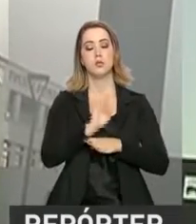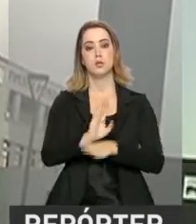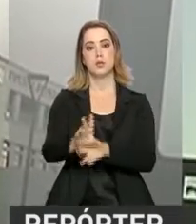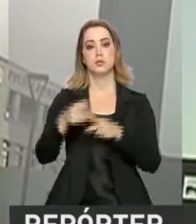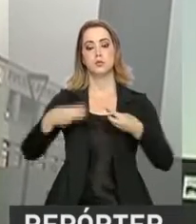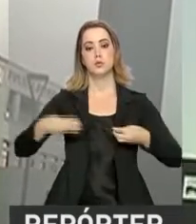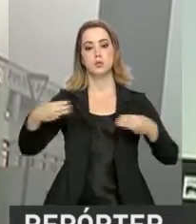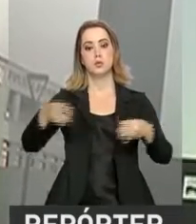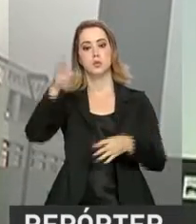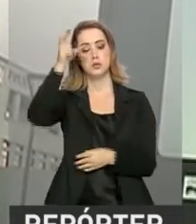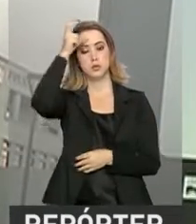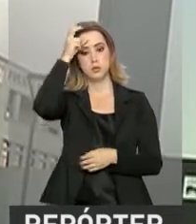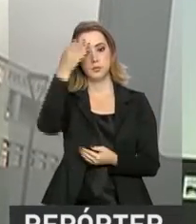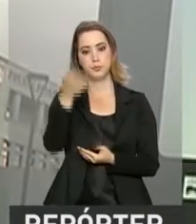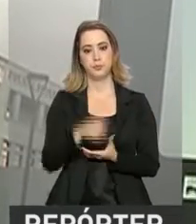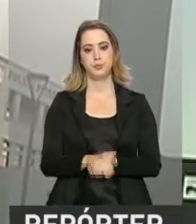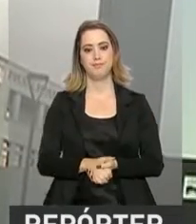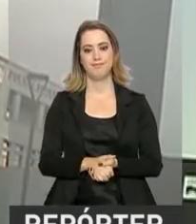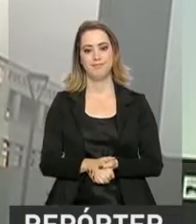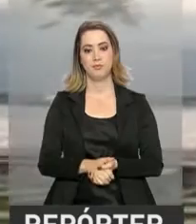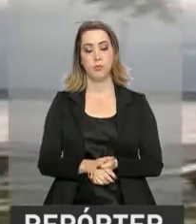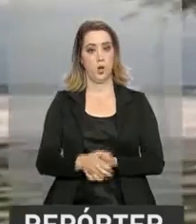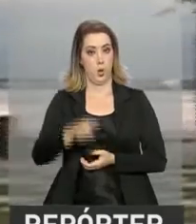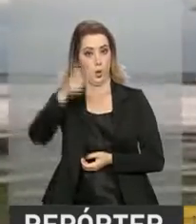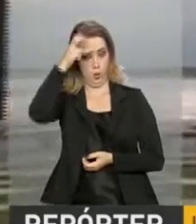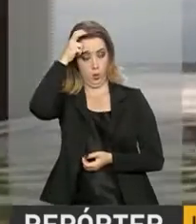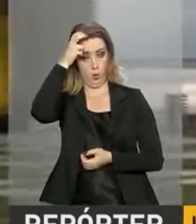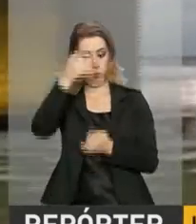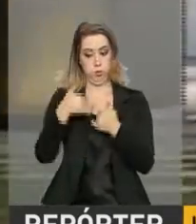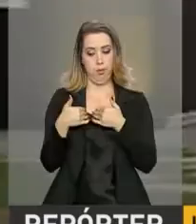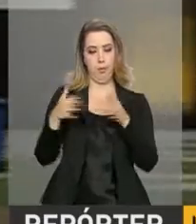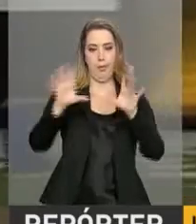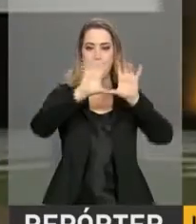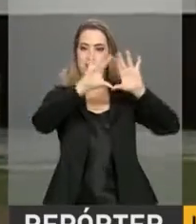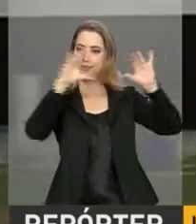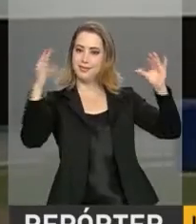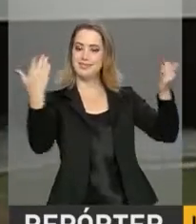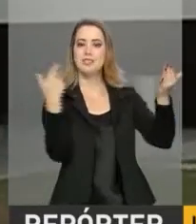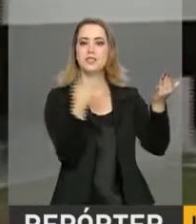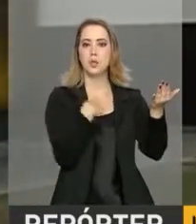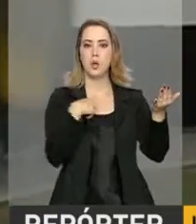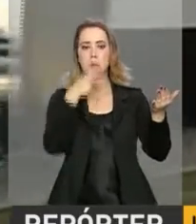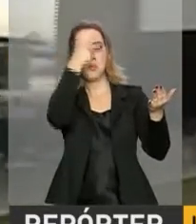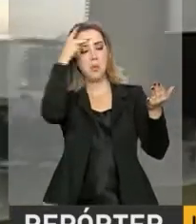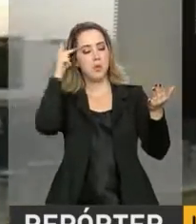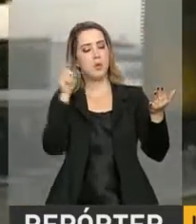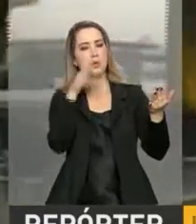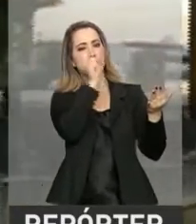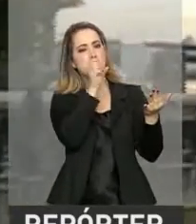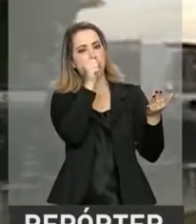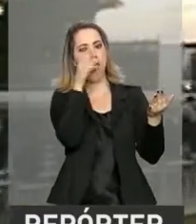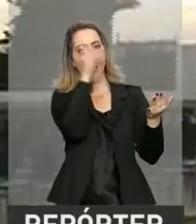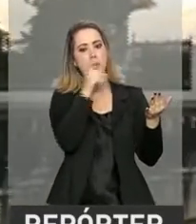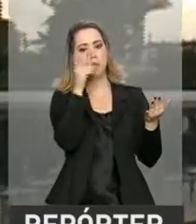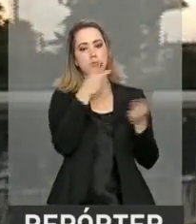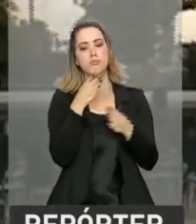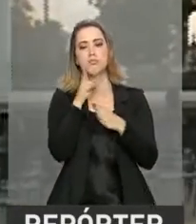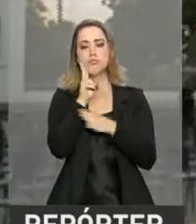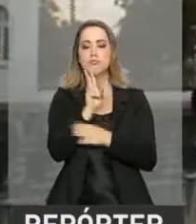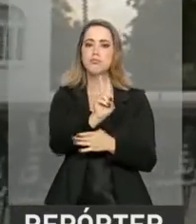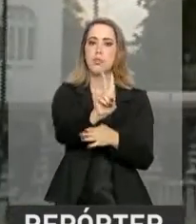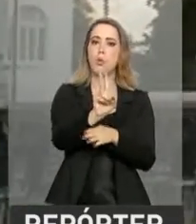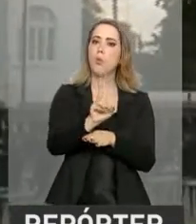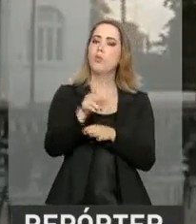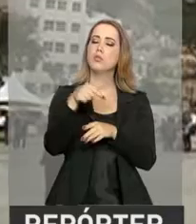Cultura a céu aberto na cidade do Rio de Janeiro. No último final de semana, quem passou pela zona portuária no centro da